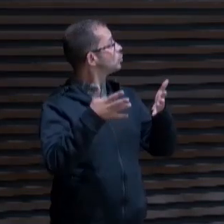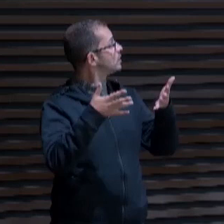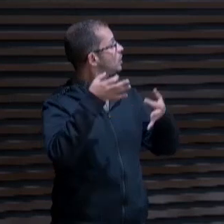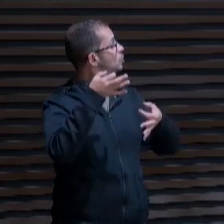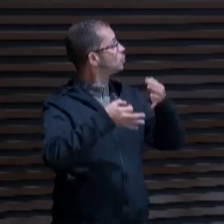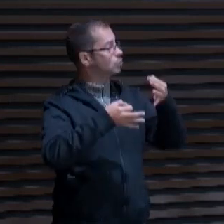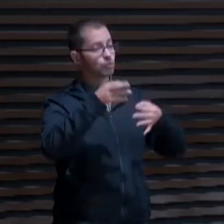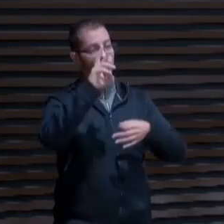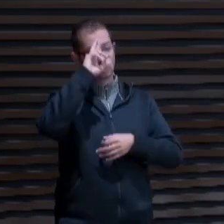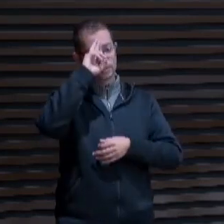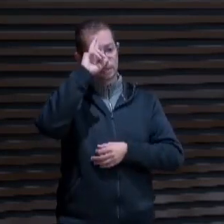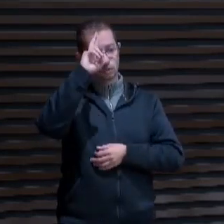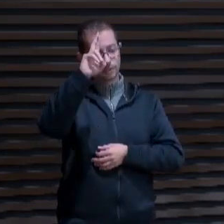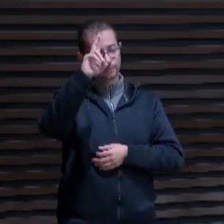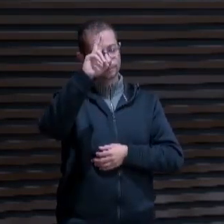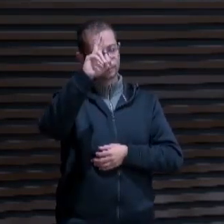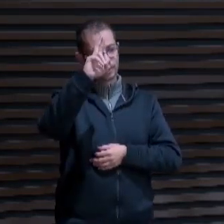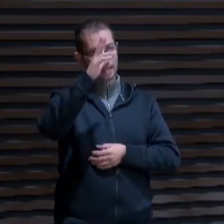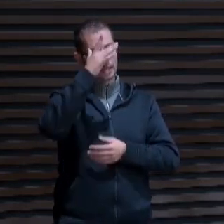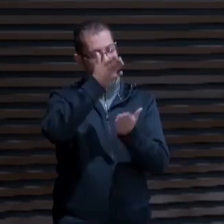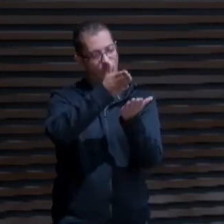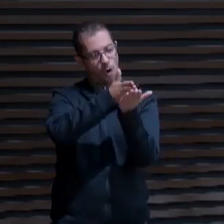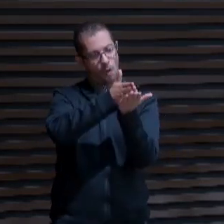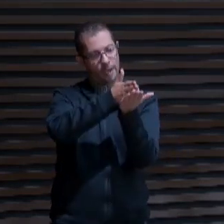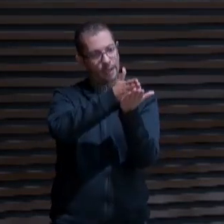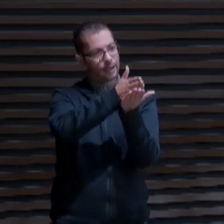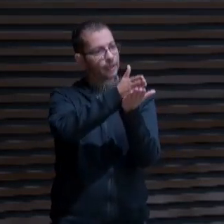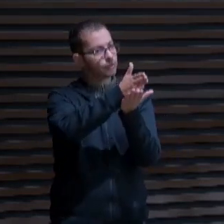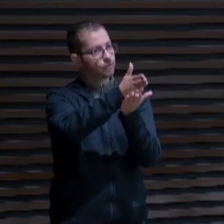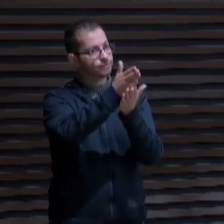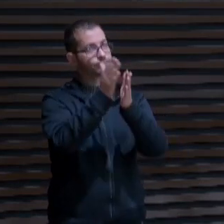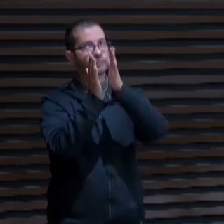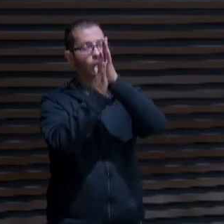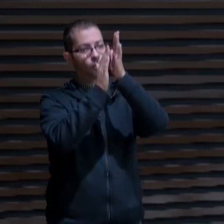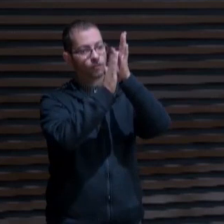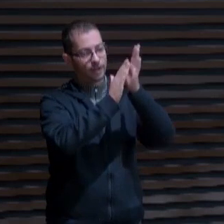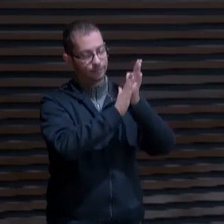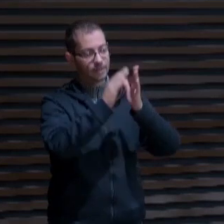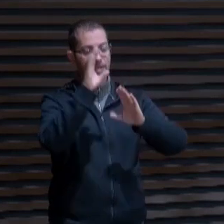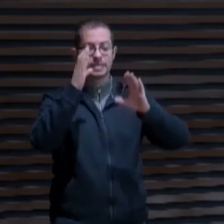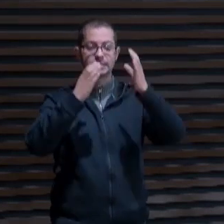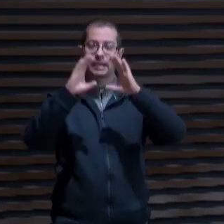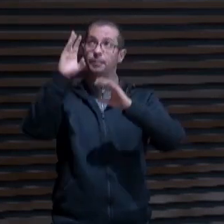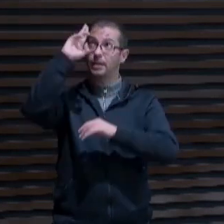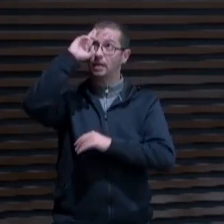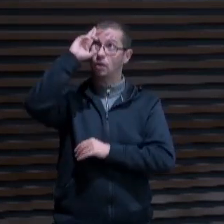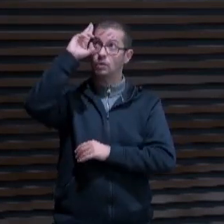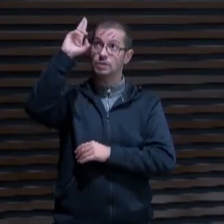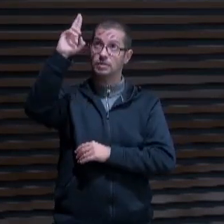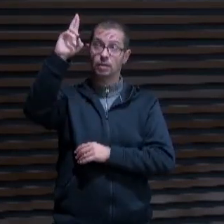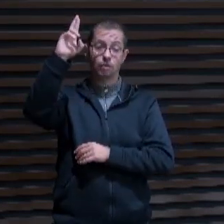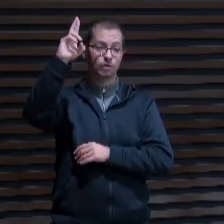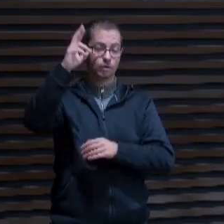justos, no Senhor. Aos retos fica bem louvá-lo. Celebrai o Senhor com